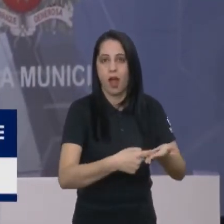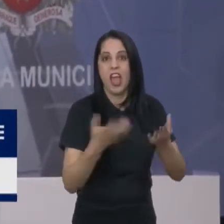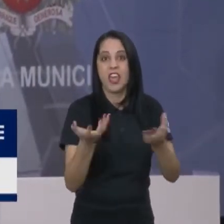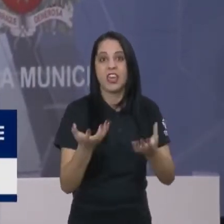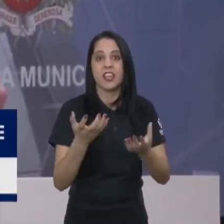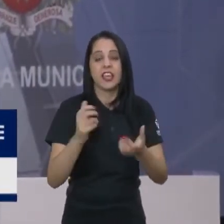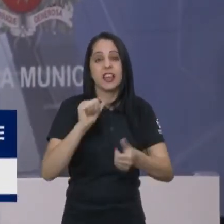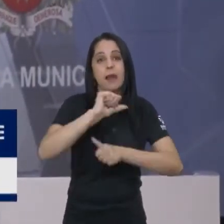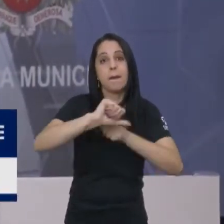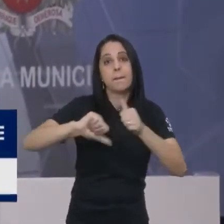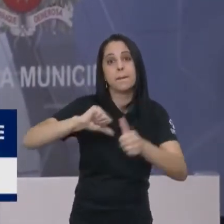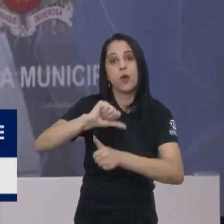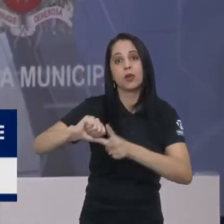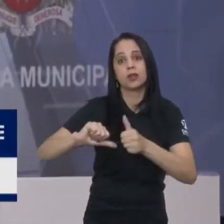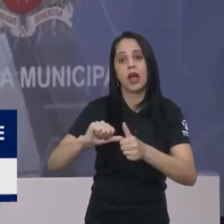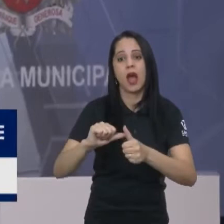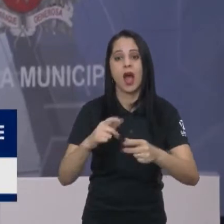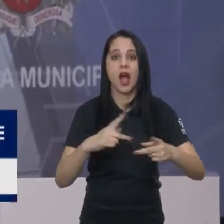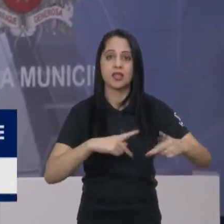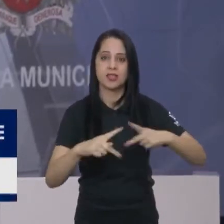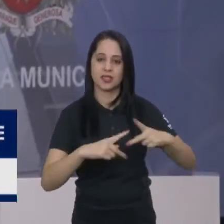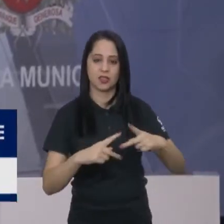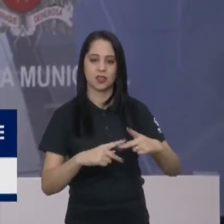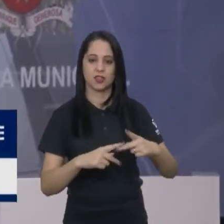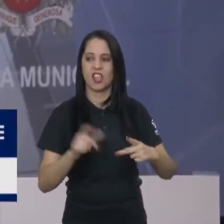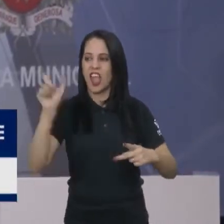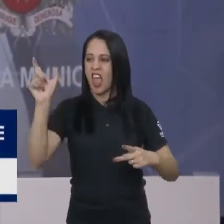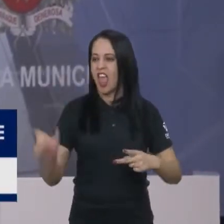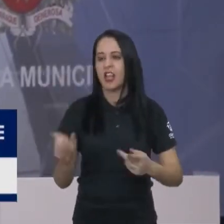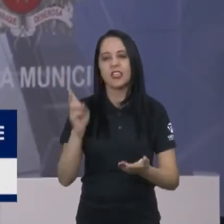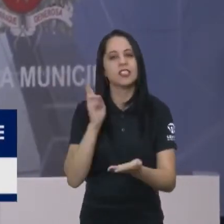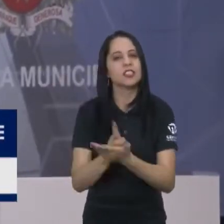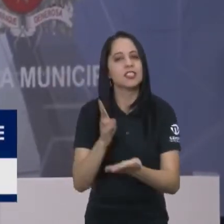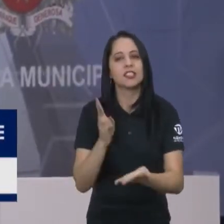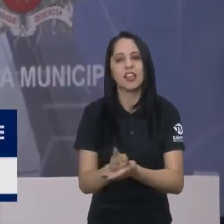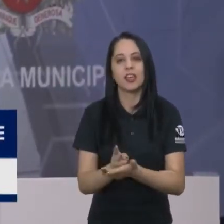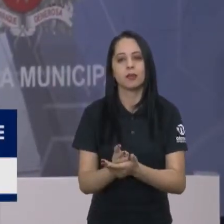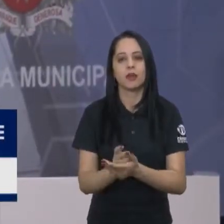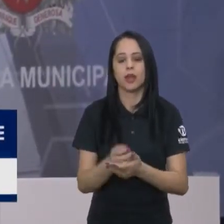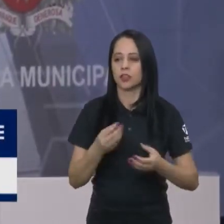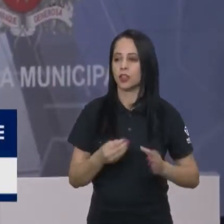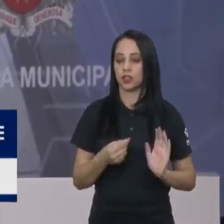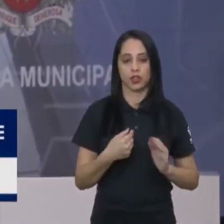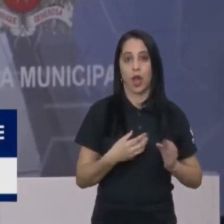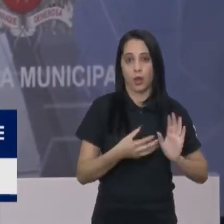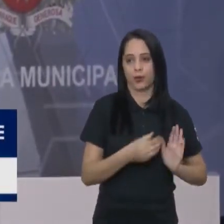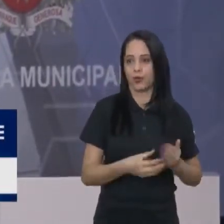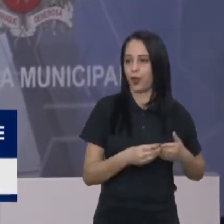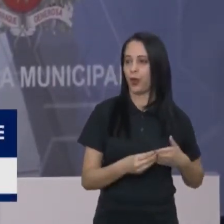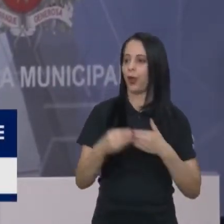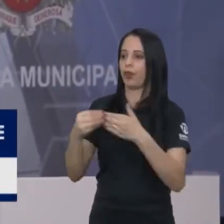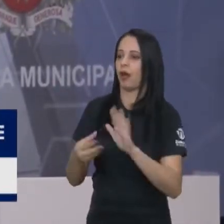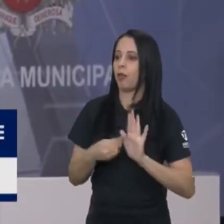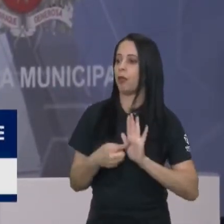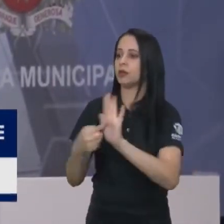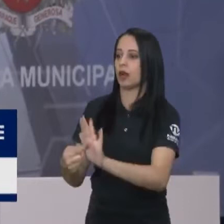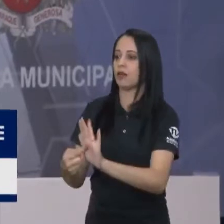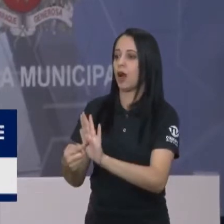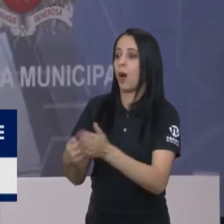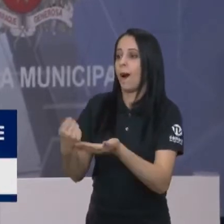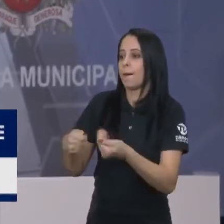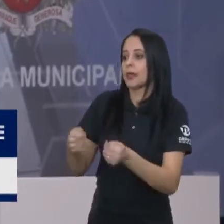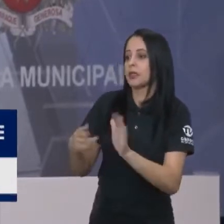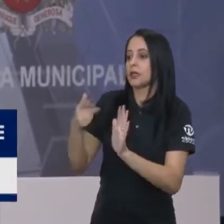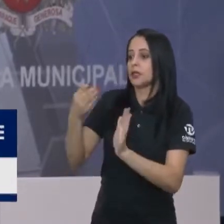não tinha mais no, não tinha mais não. Né? Ele pegava o processo, sentava, descia no jurídico junto com o Aldo, tá certo? O